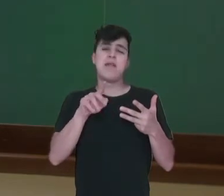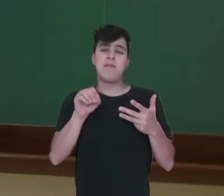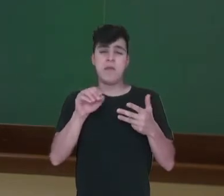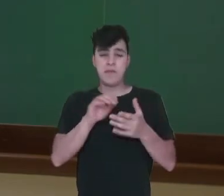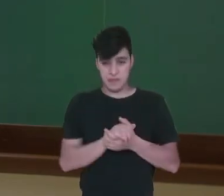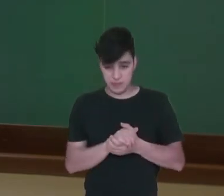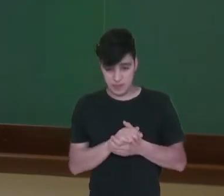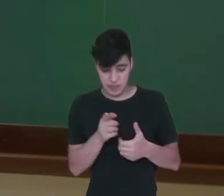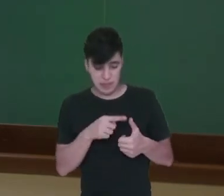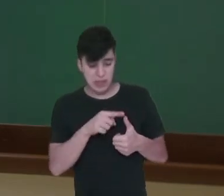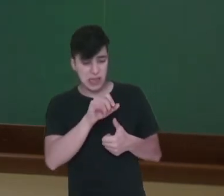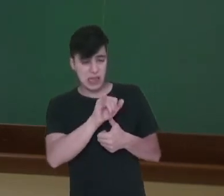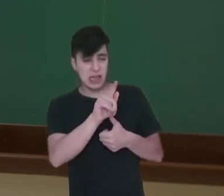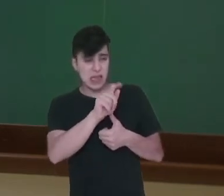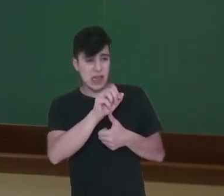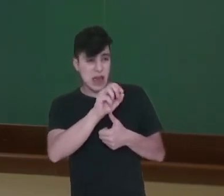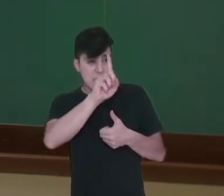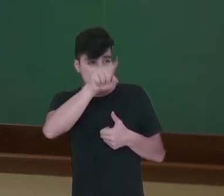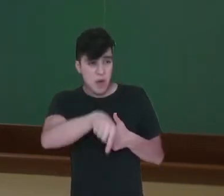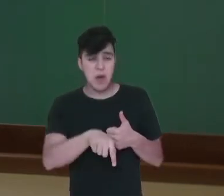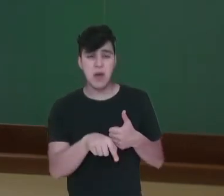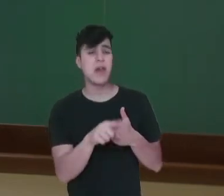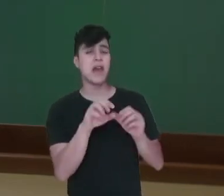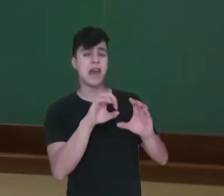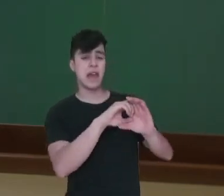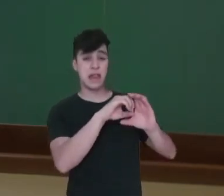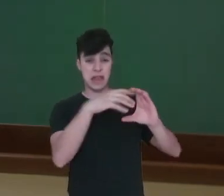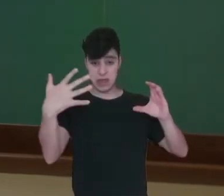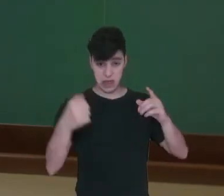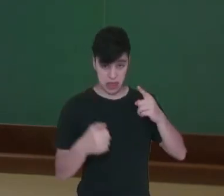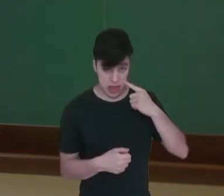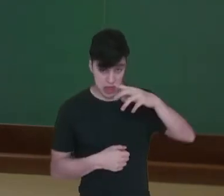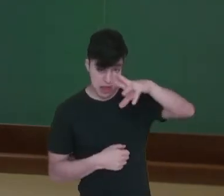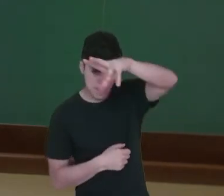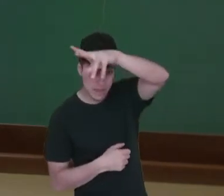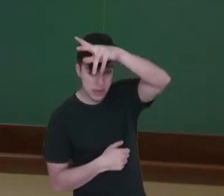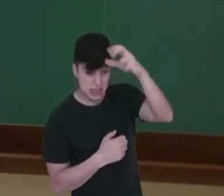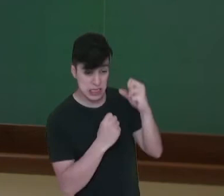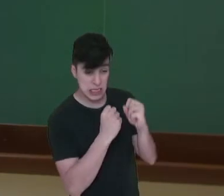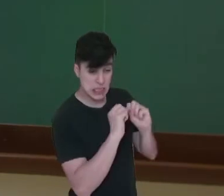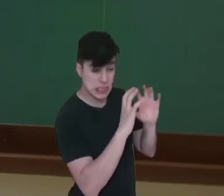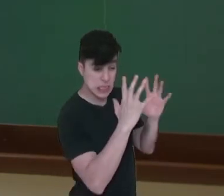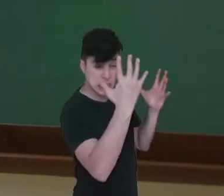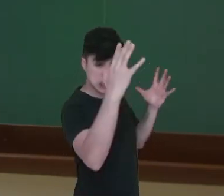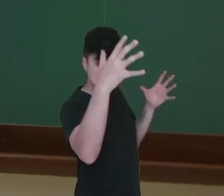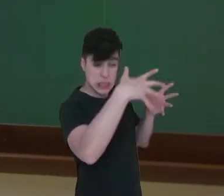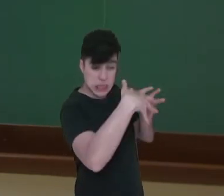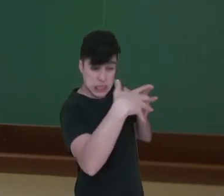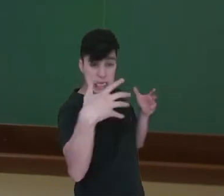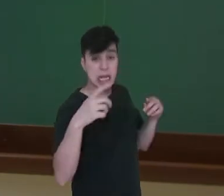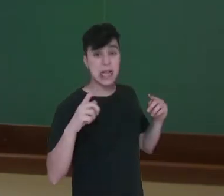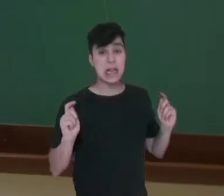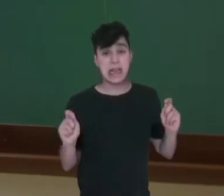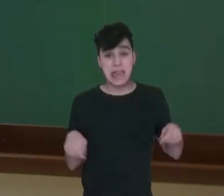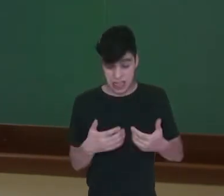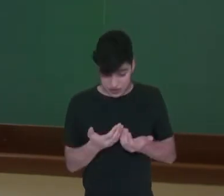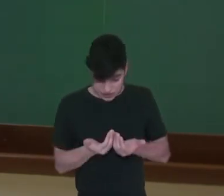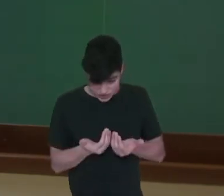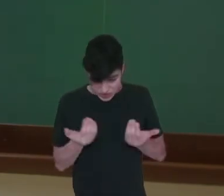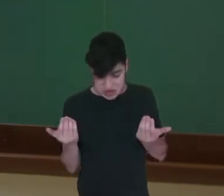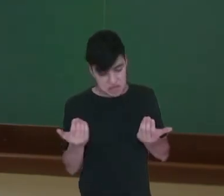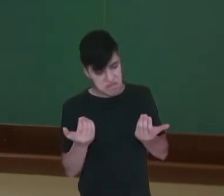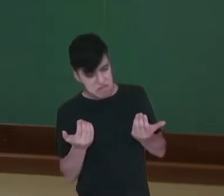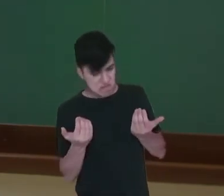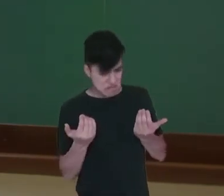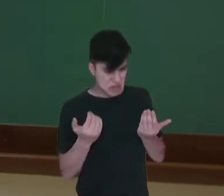parte da floresta amazônica? Vejam que a floresta amazônica é tão vasta que ela pode ser dividida, né, dependendo